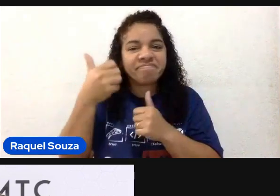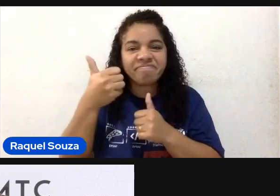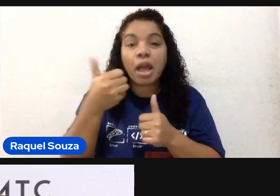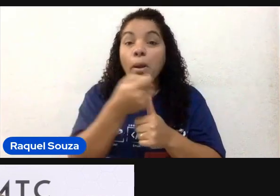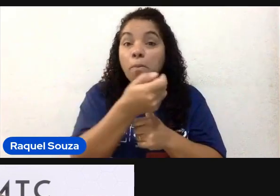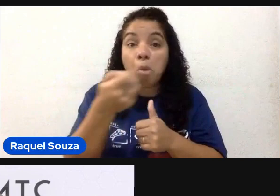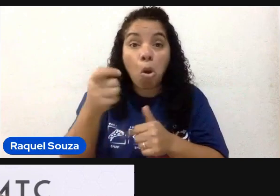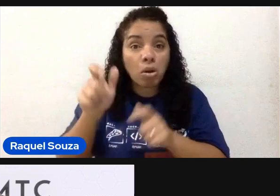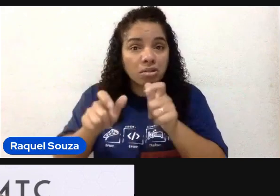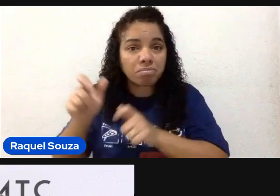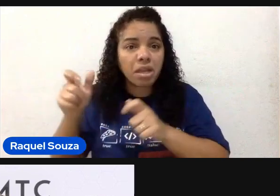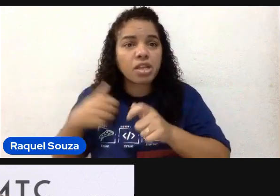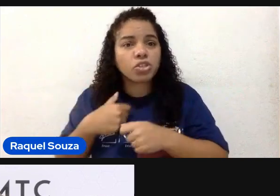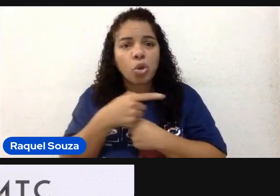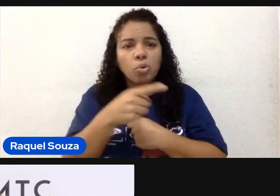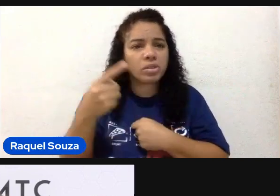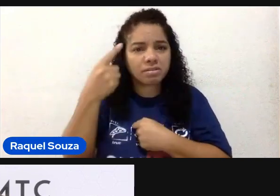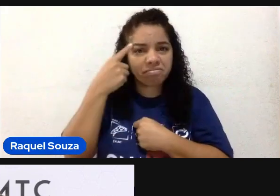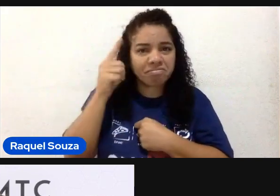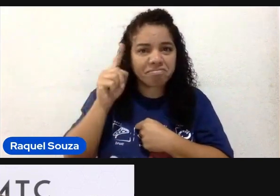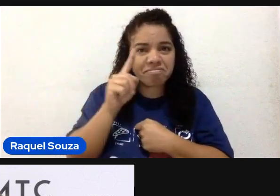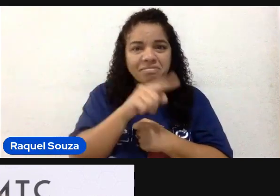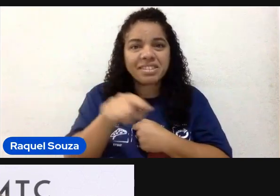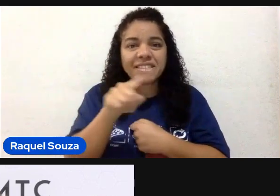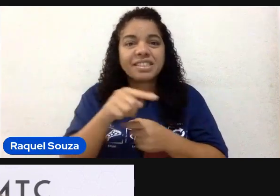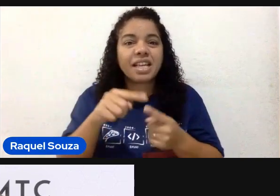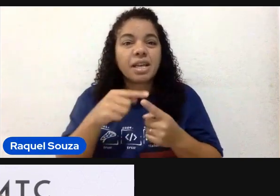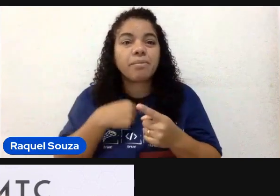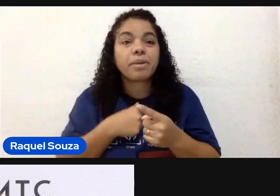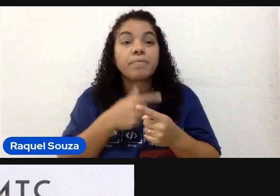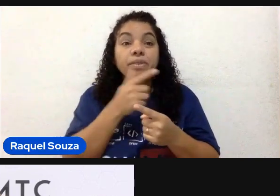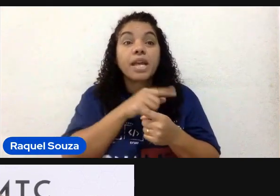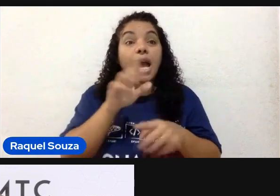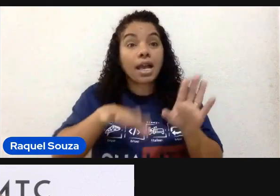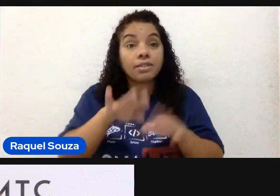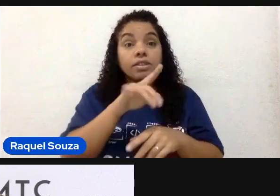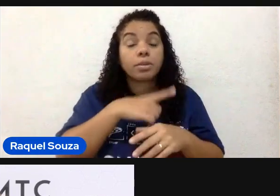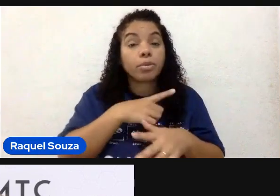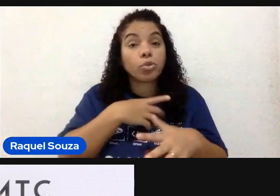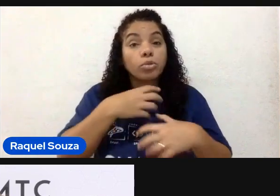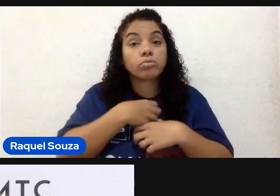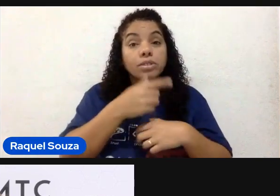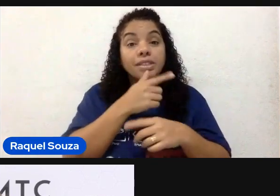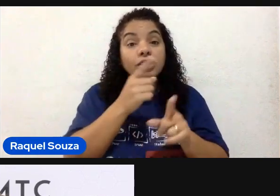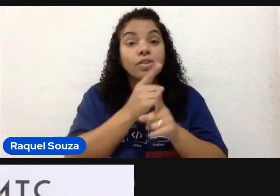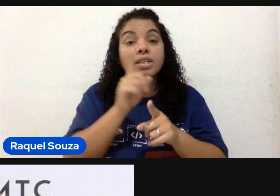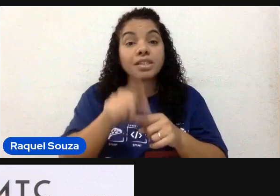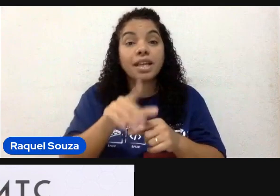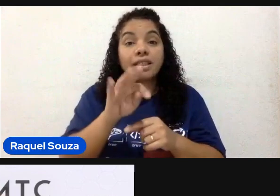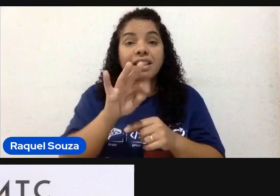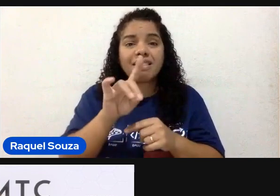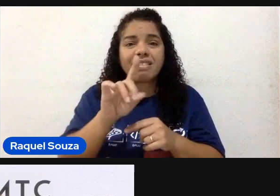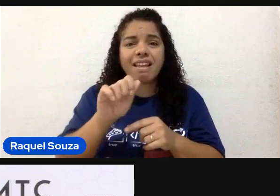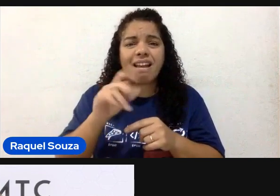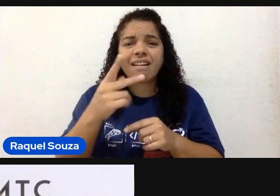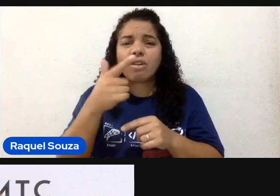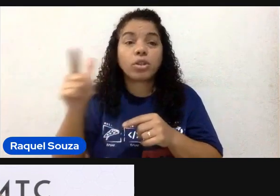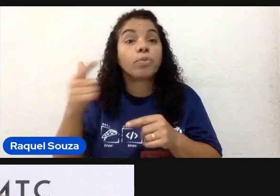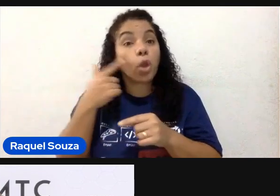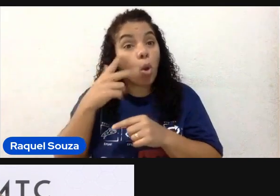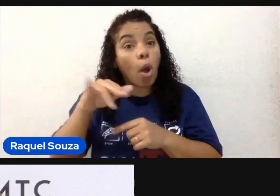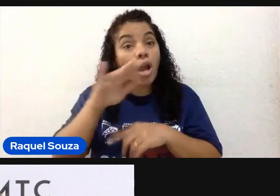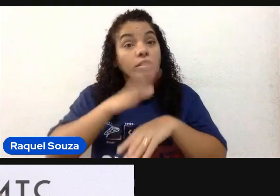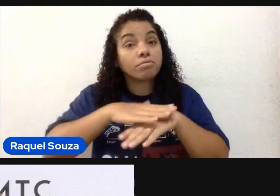gente, às vezes, tem alguns desses sintomas, não consegue identificar que é um TDAH ou algo do tipo, né? Eu acho que vai ter muita gente